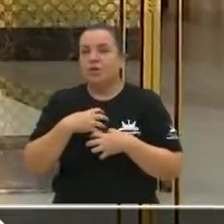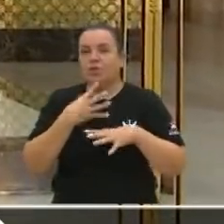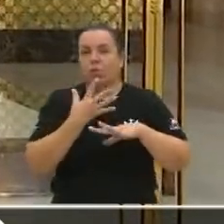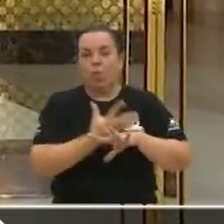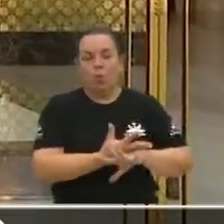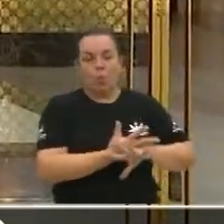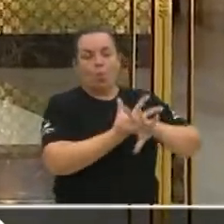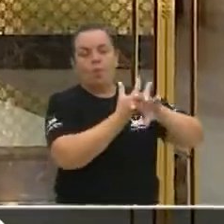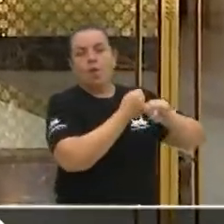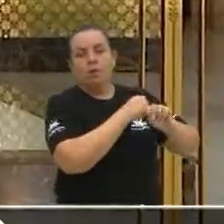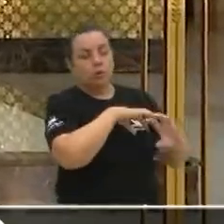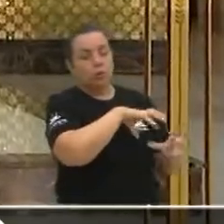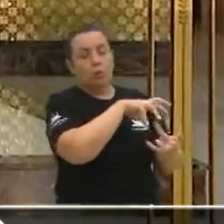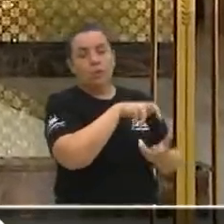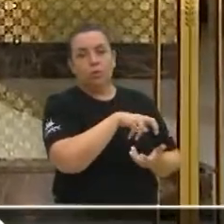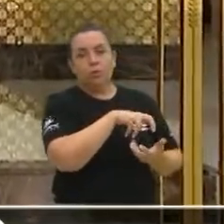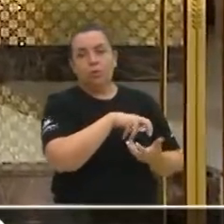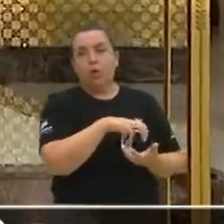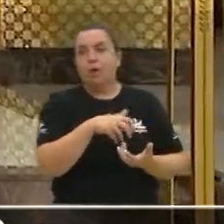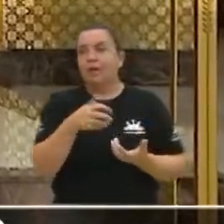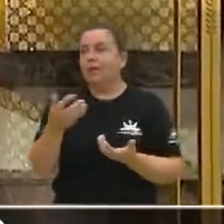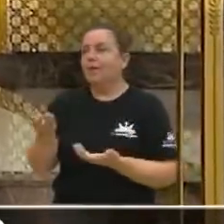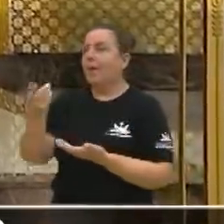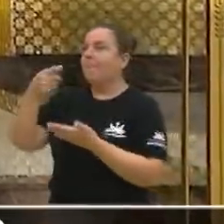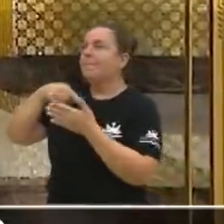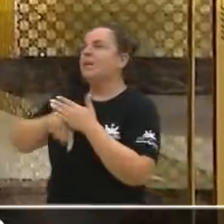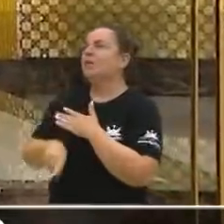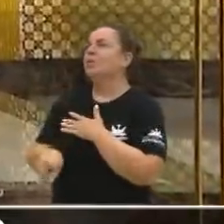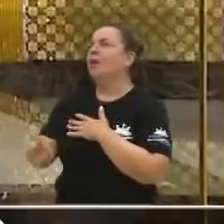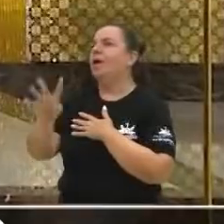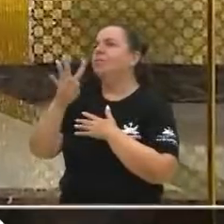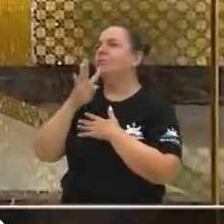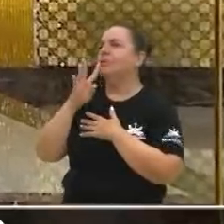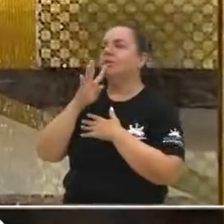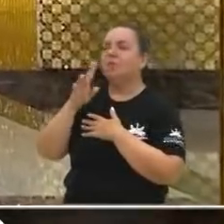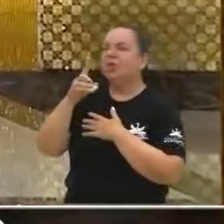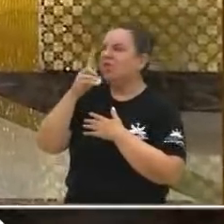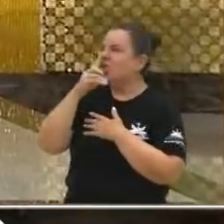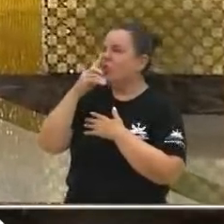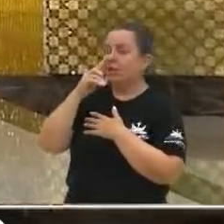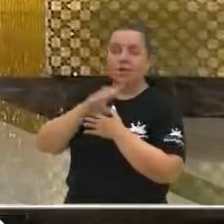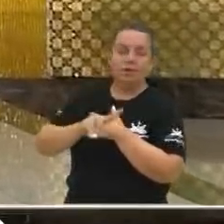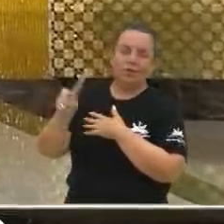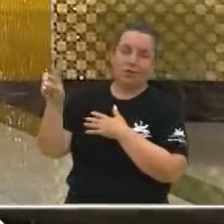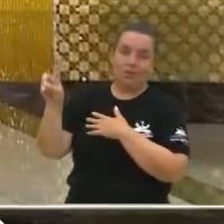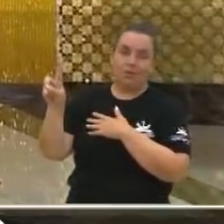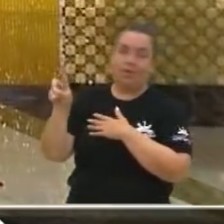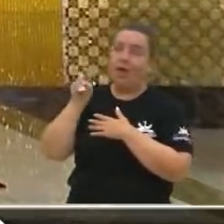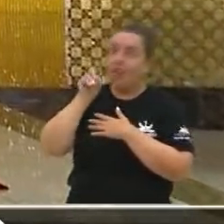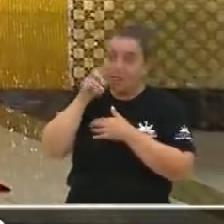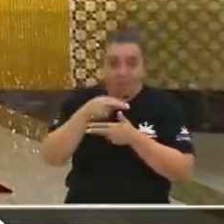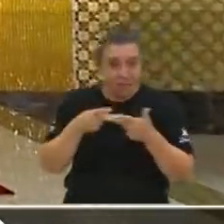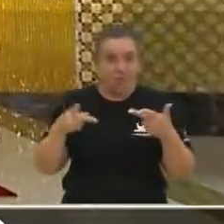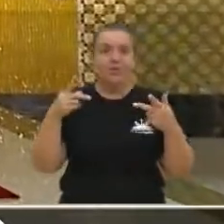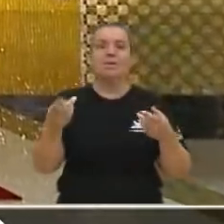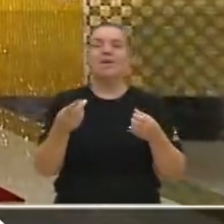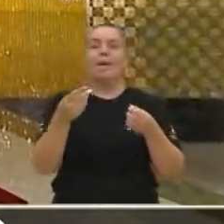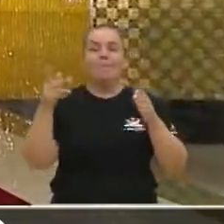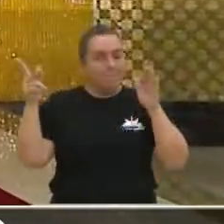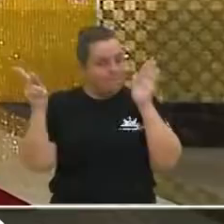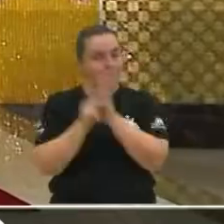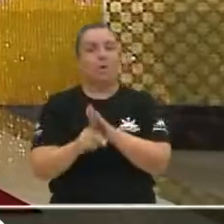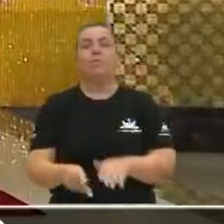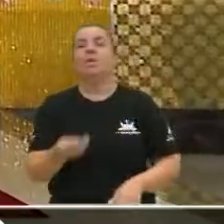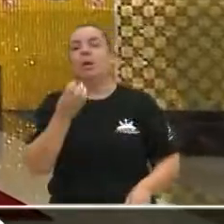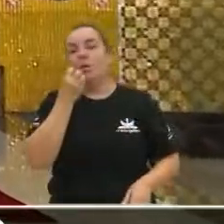do mundo o e mergulhar em Deus naquilo que é a bondade